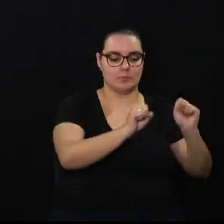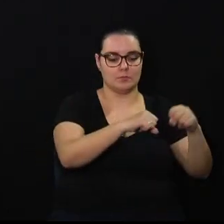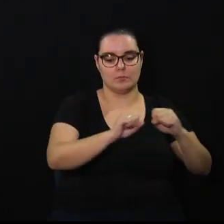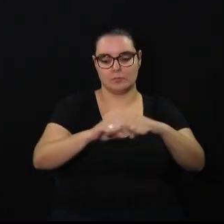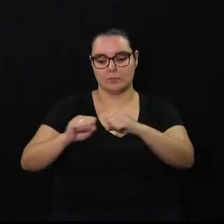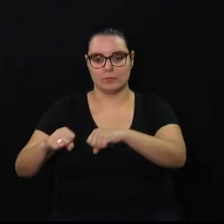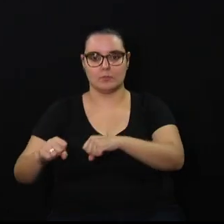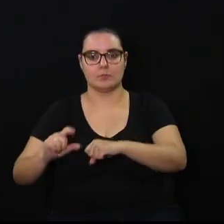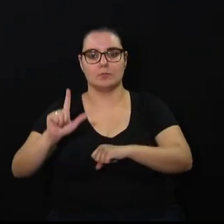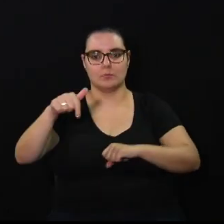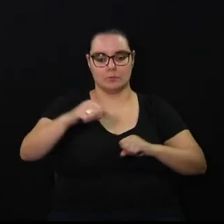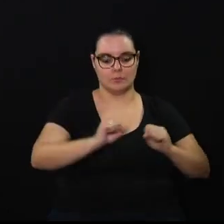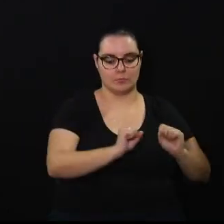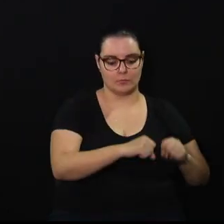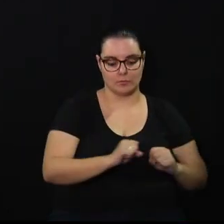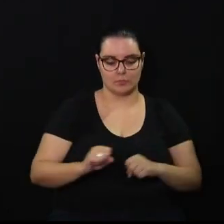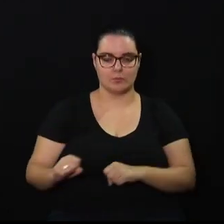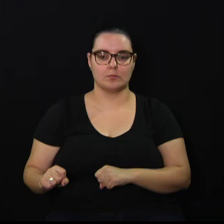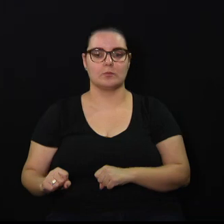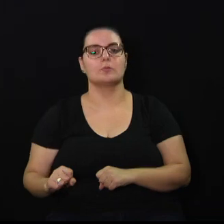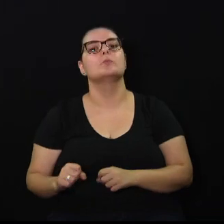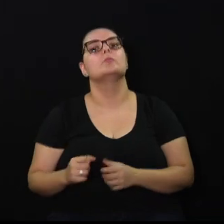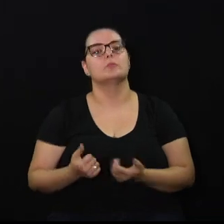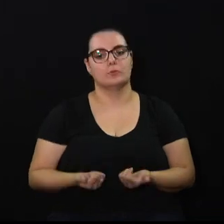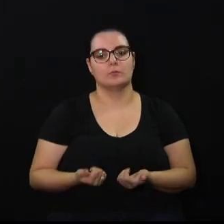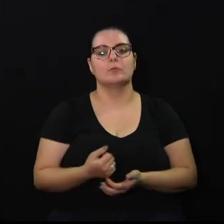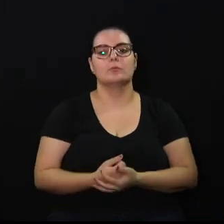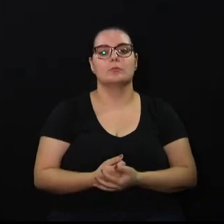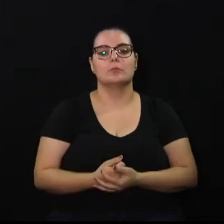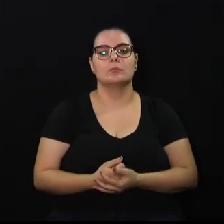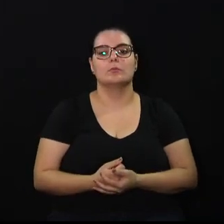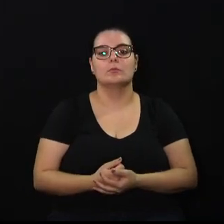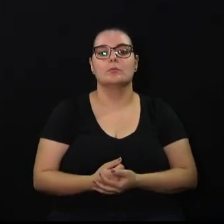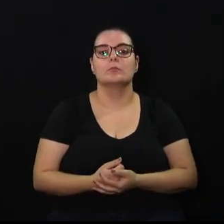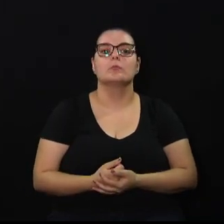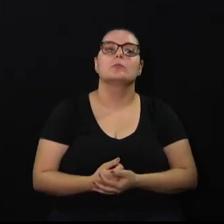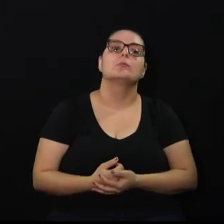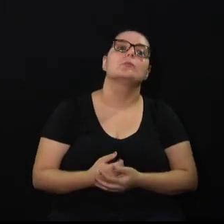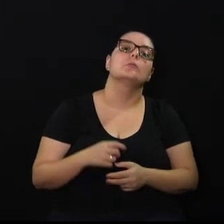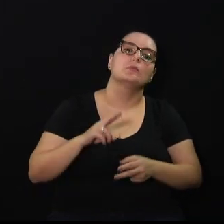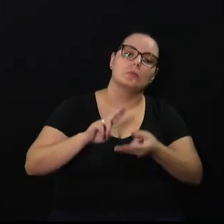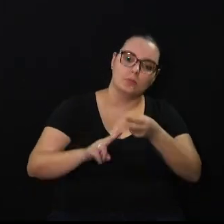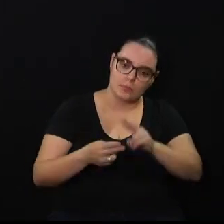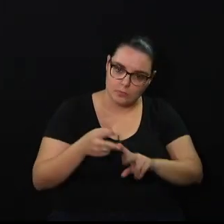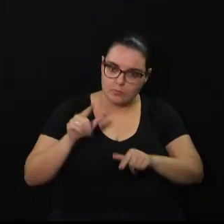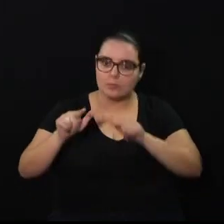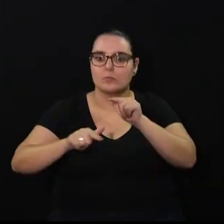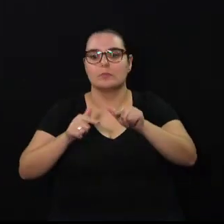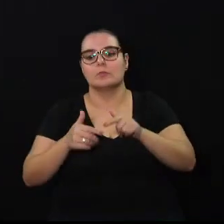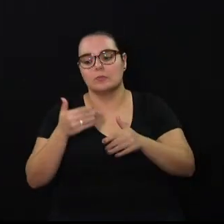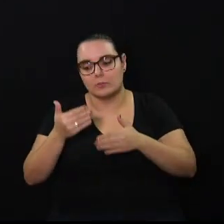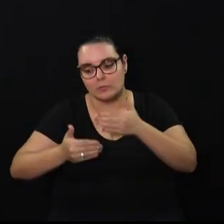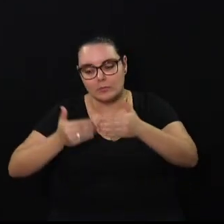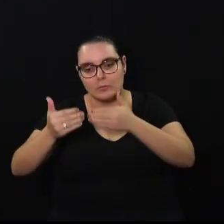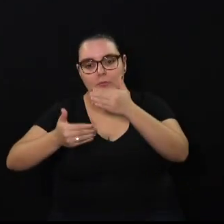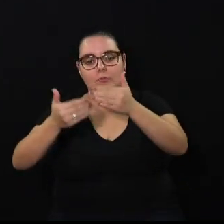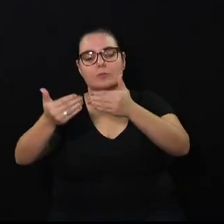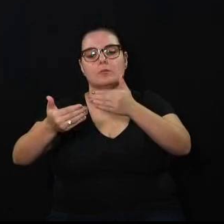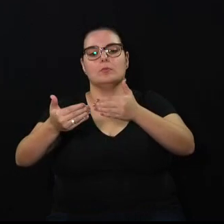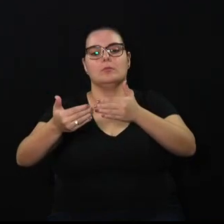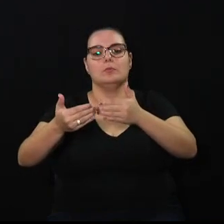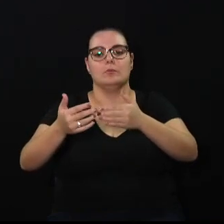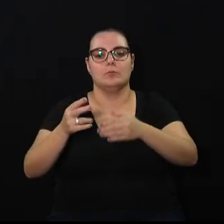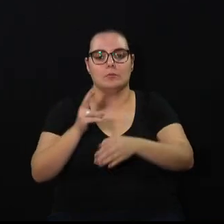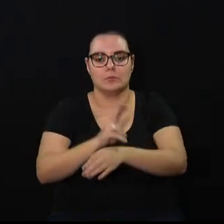está instalada a gente não deixa de trabalhar essa habilidade né a gente continua trabalhando uma manutenção